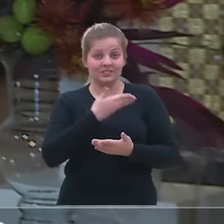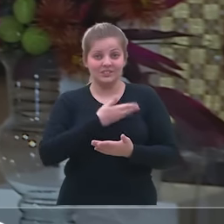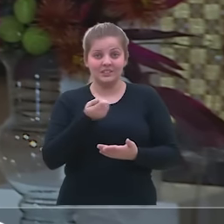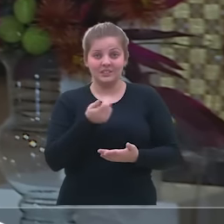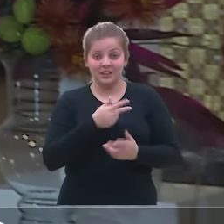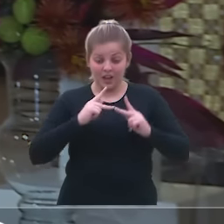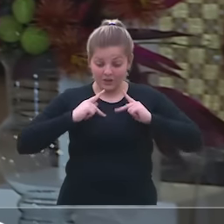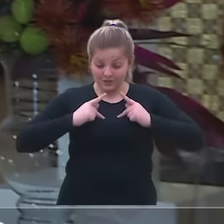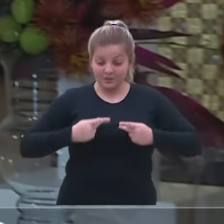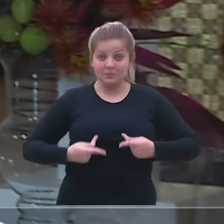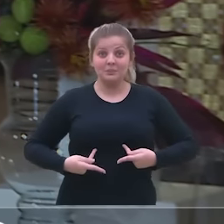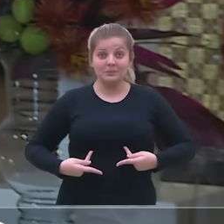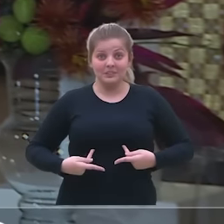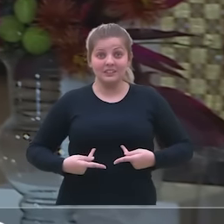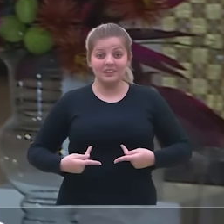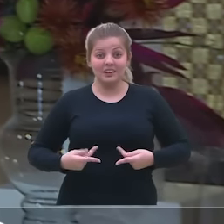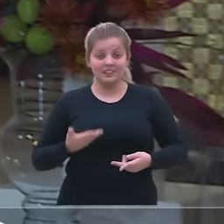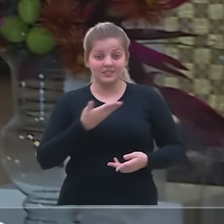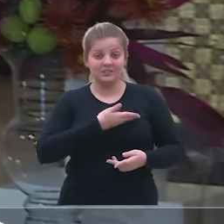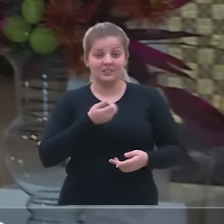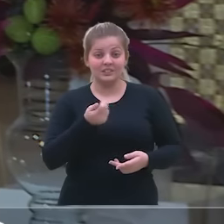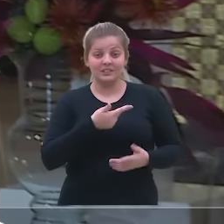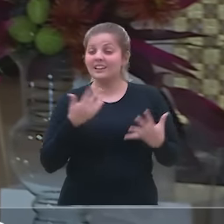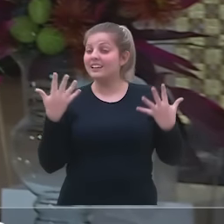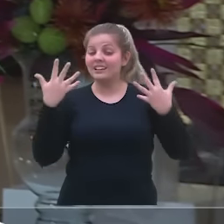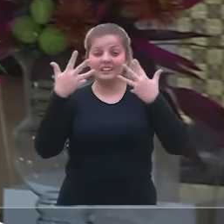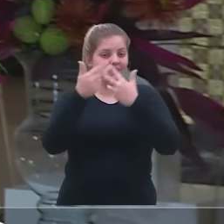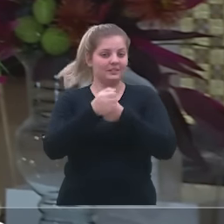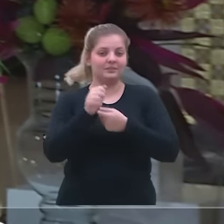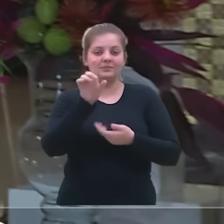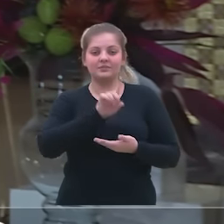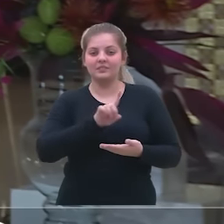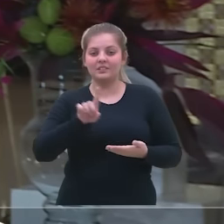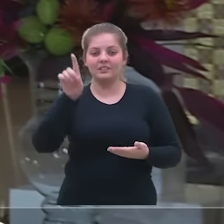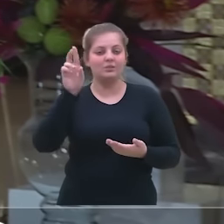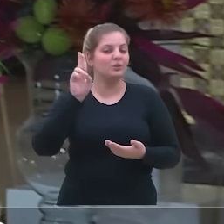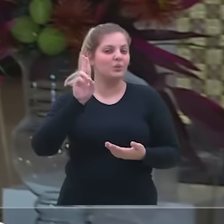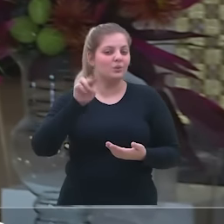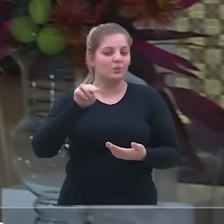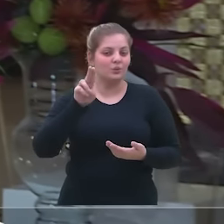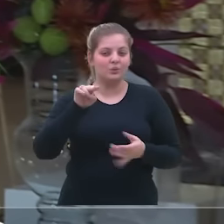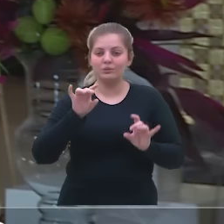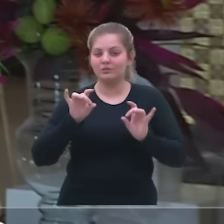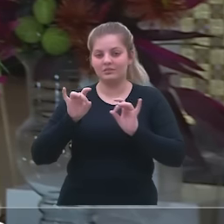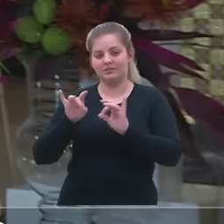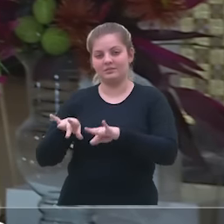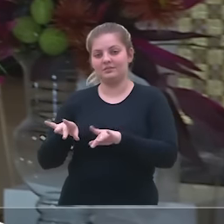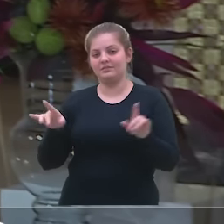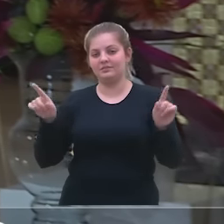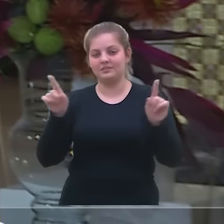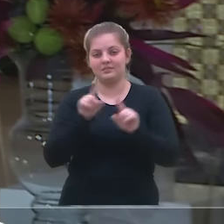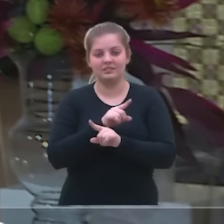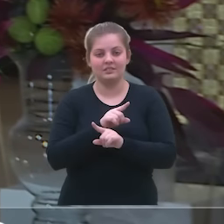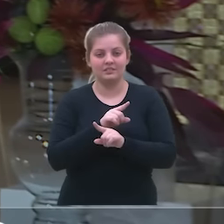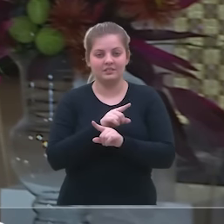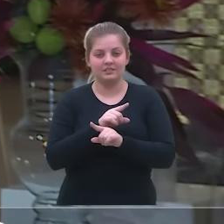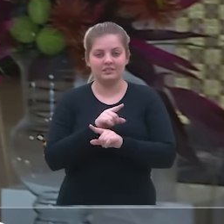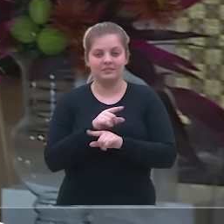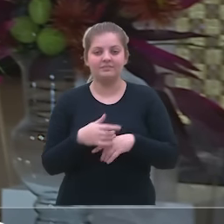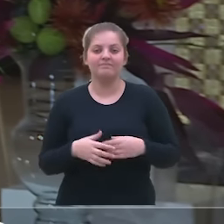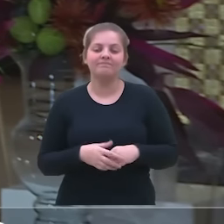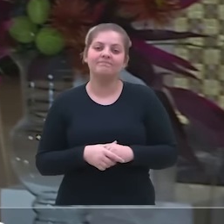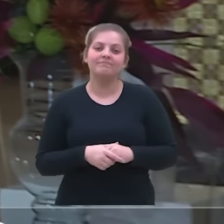humanidade dos Apóstolos que Deus nunca negou capacitou